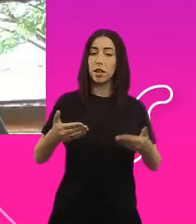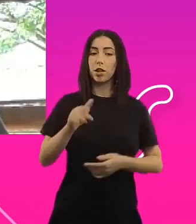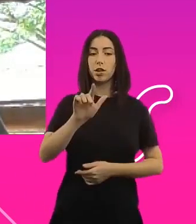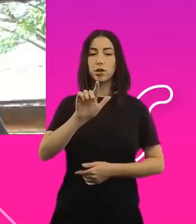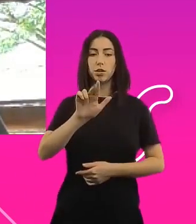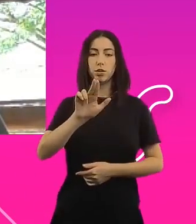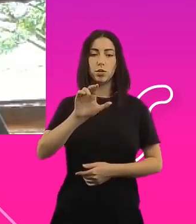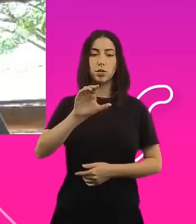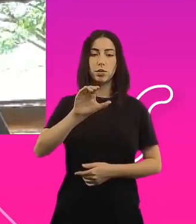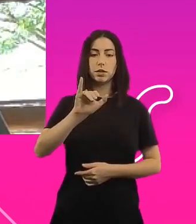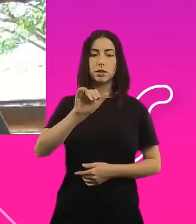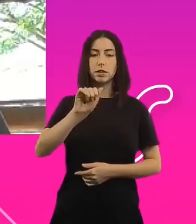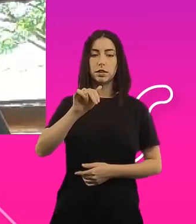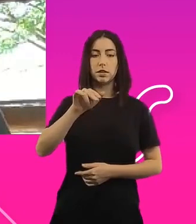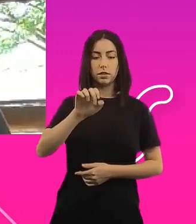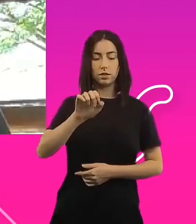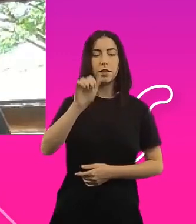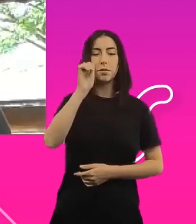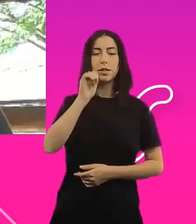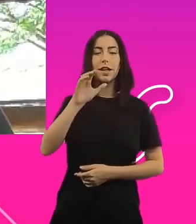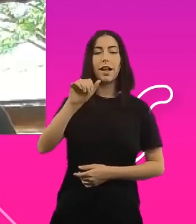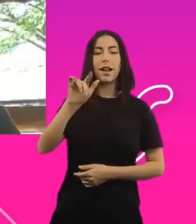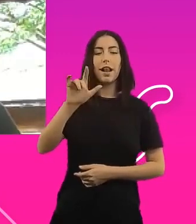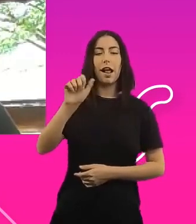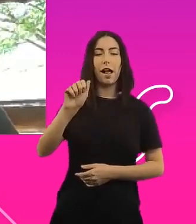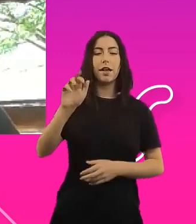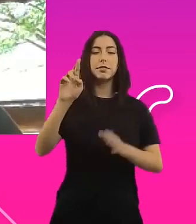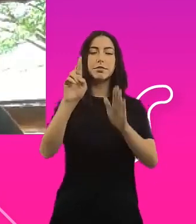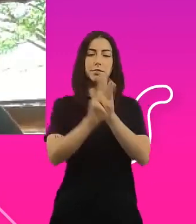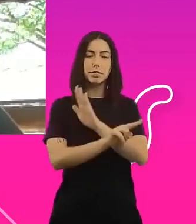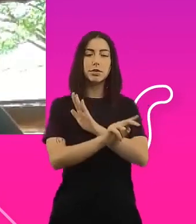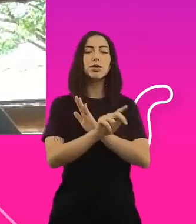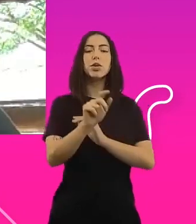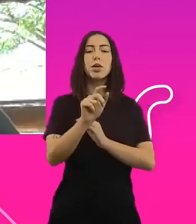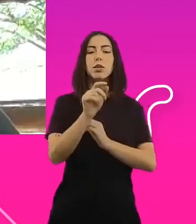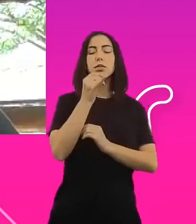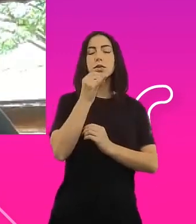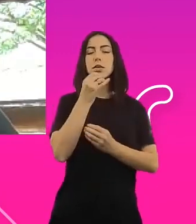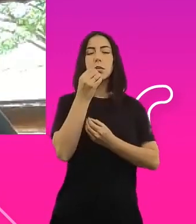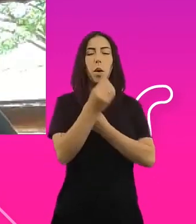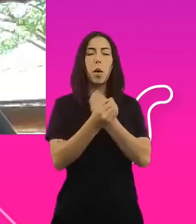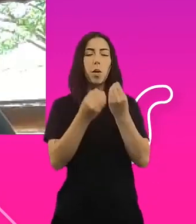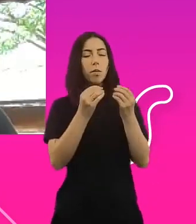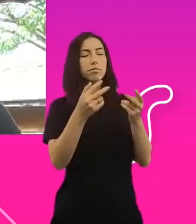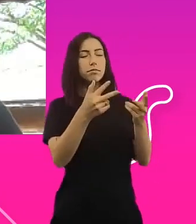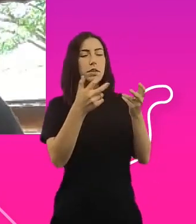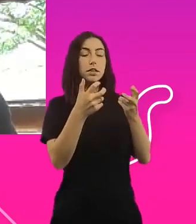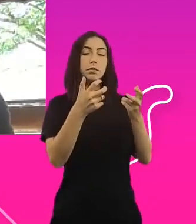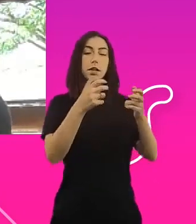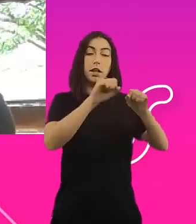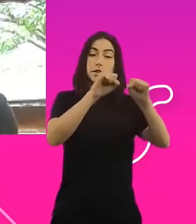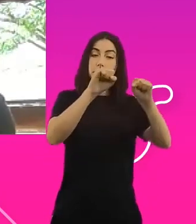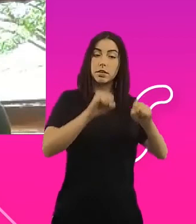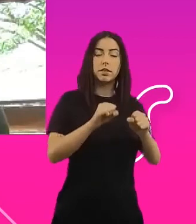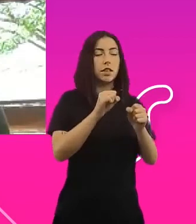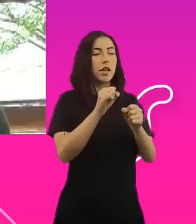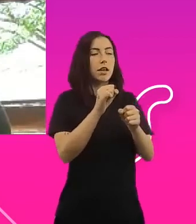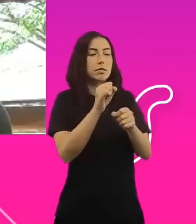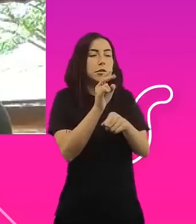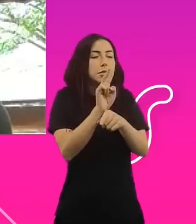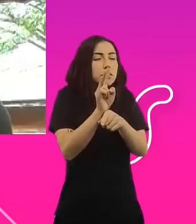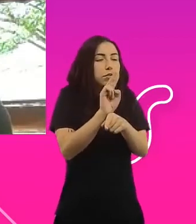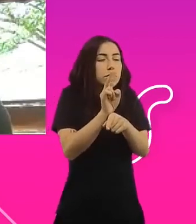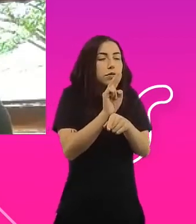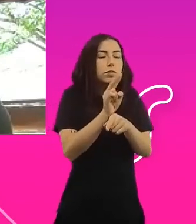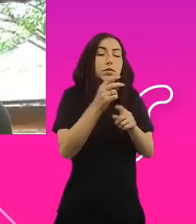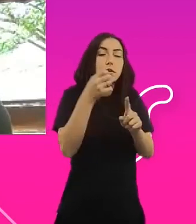perguntou, será que a Indy não consegue vislumbrar um sistema de monitoramento de impacto para avaliar a importância desse olhar que combina